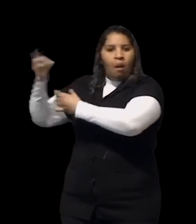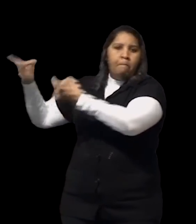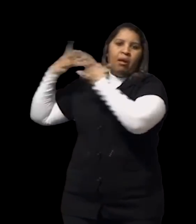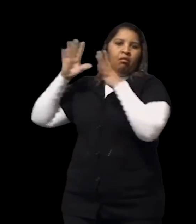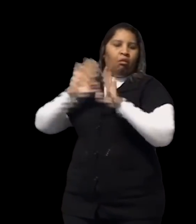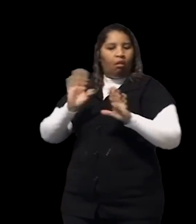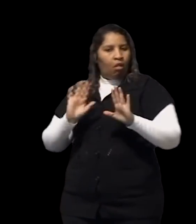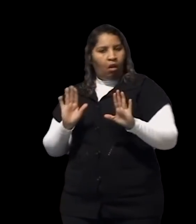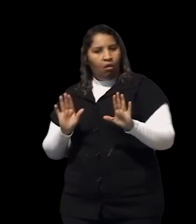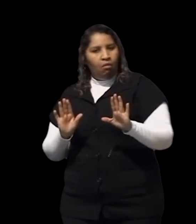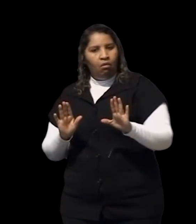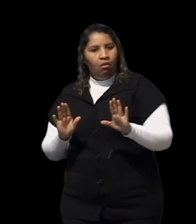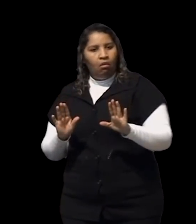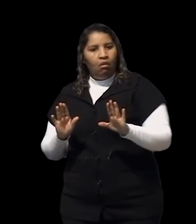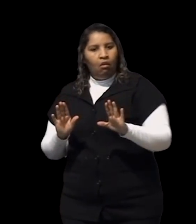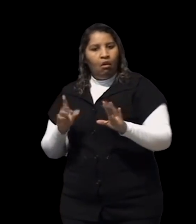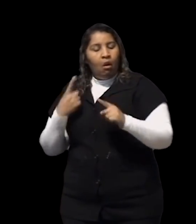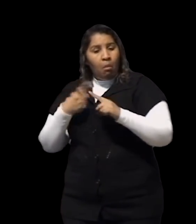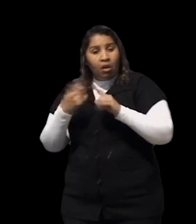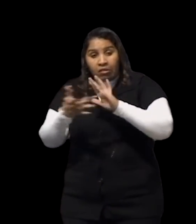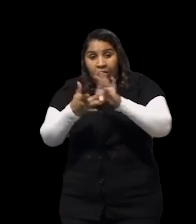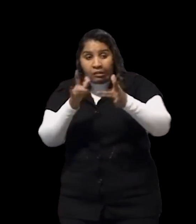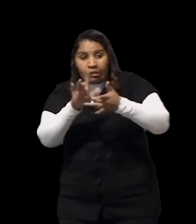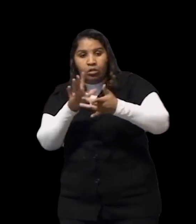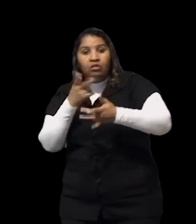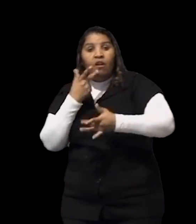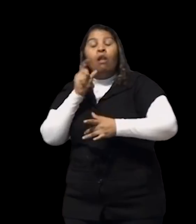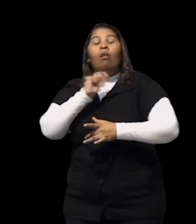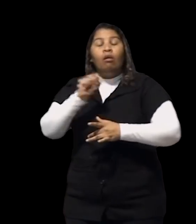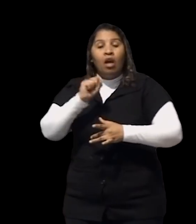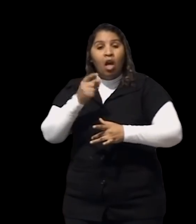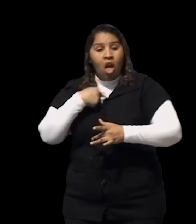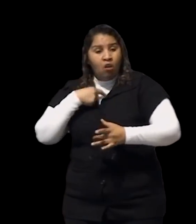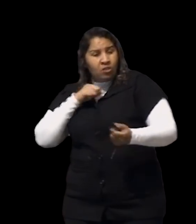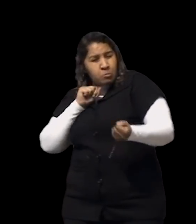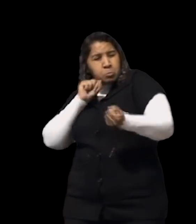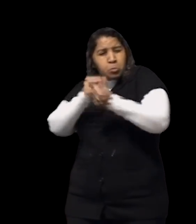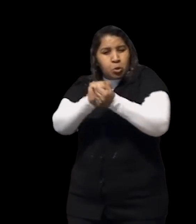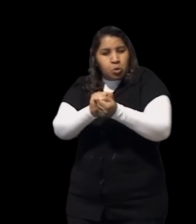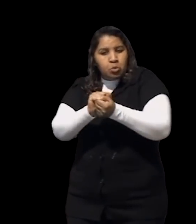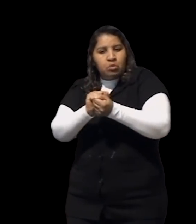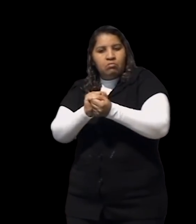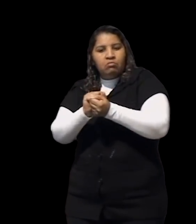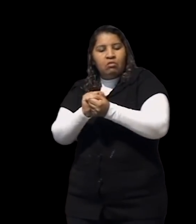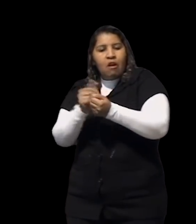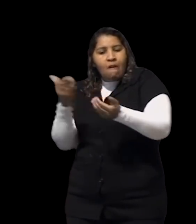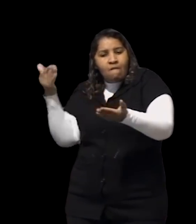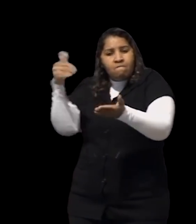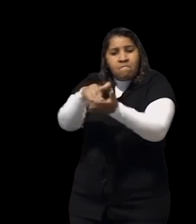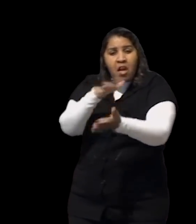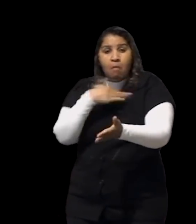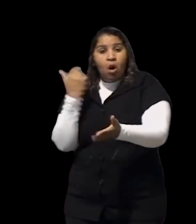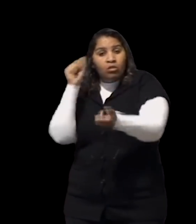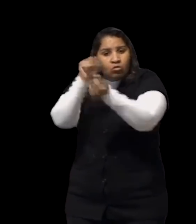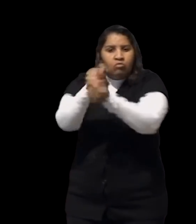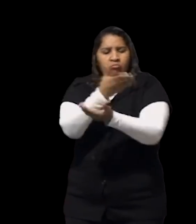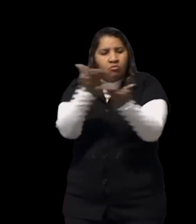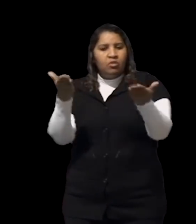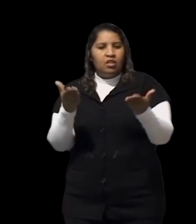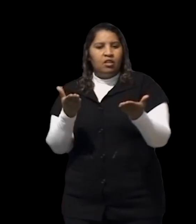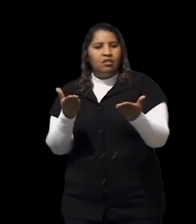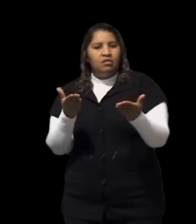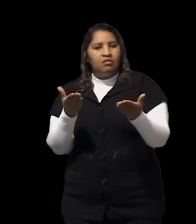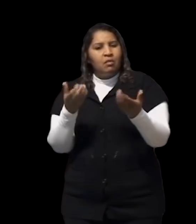diz Eis que estarei convosco todos os dias até o final dos séculos Então essa palavra deve entrada no coração